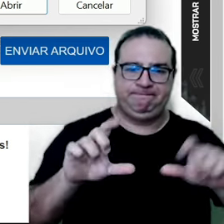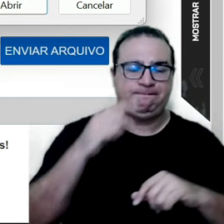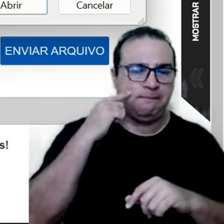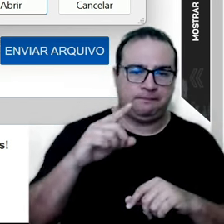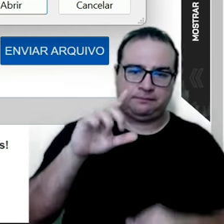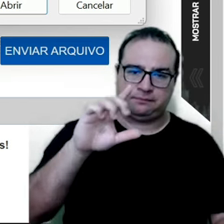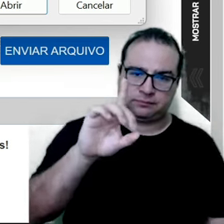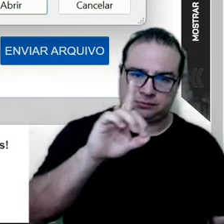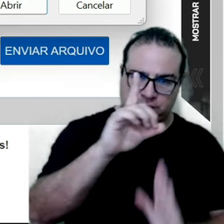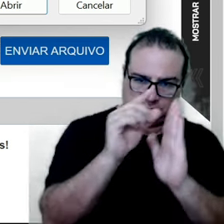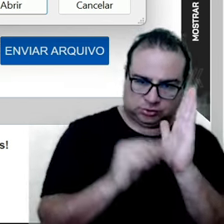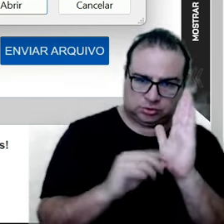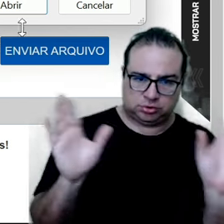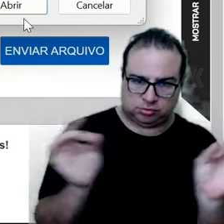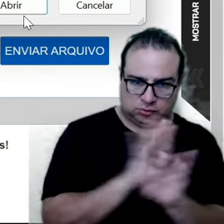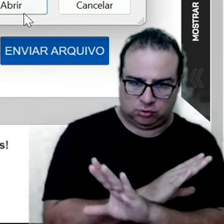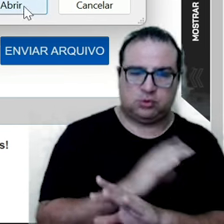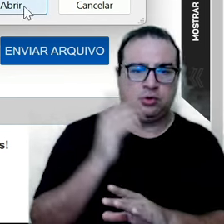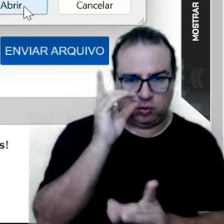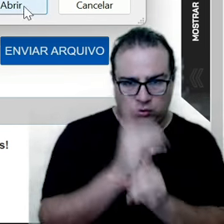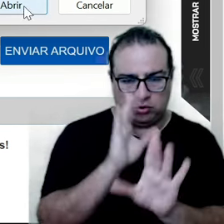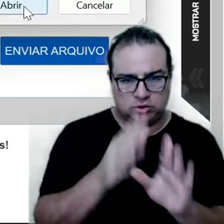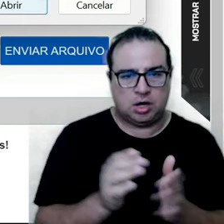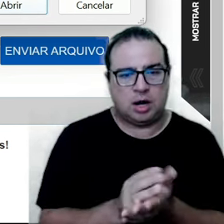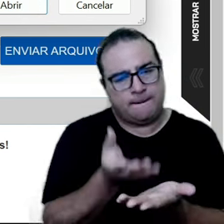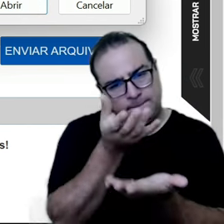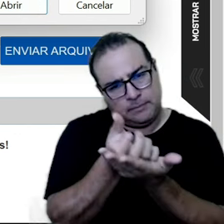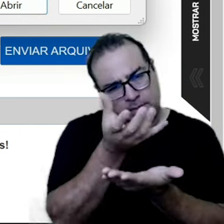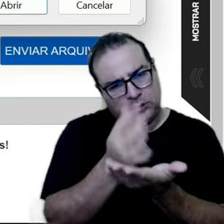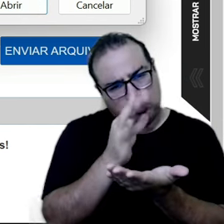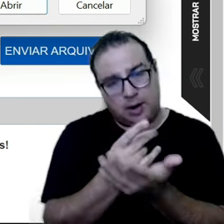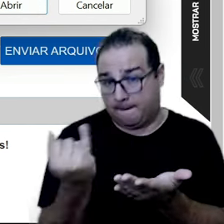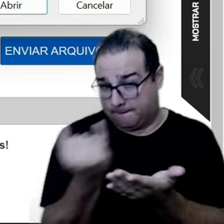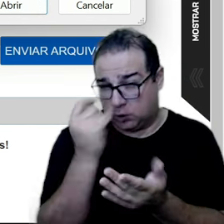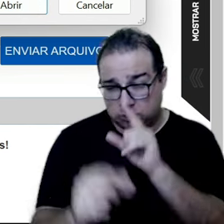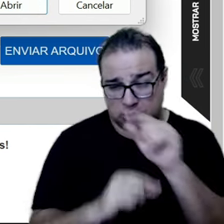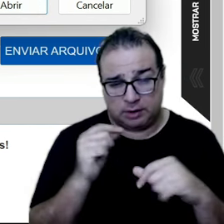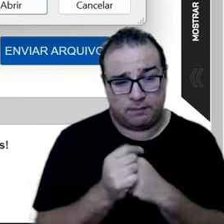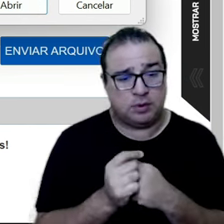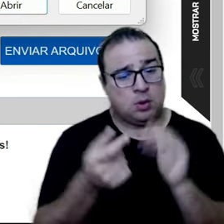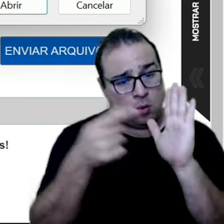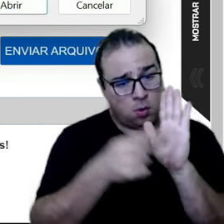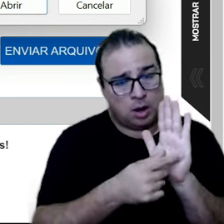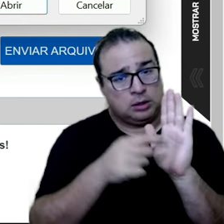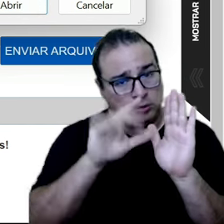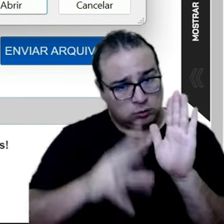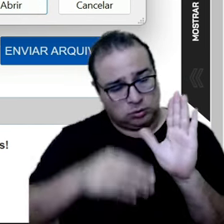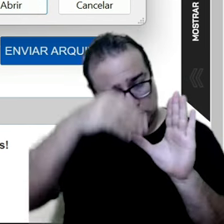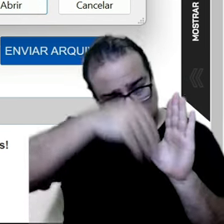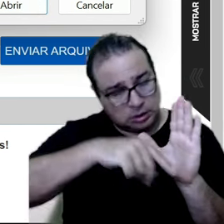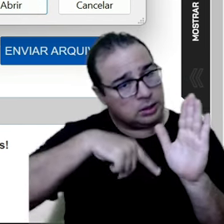digital né Encontrei o certificado digital carrego ah importante o seguinte o arquivo de certificado